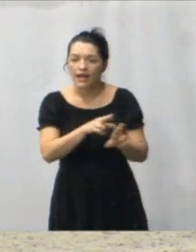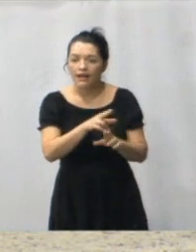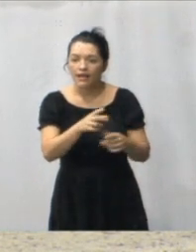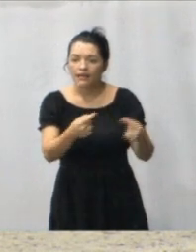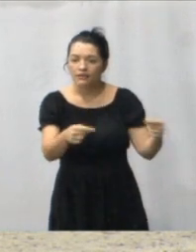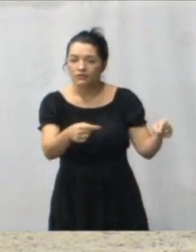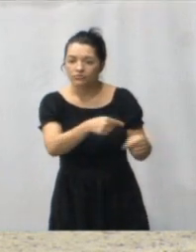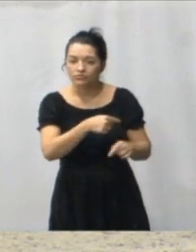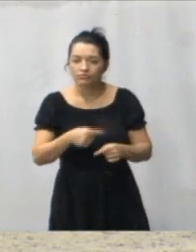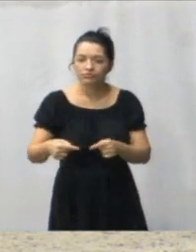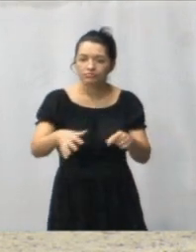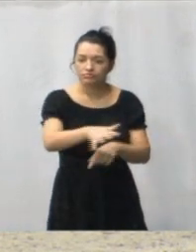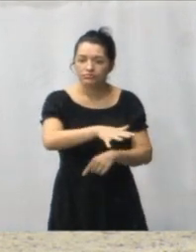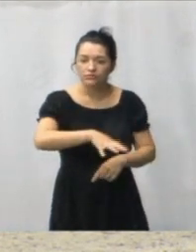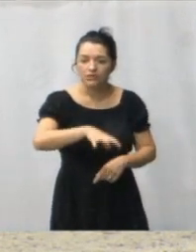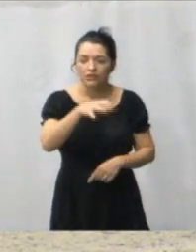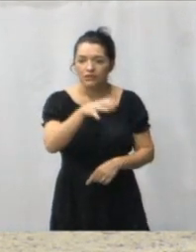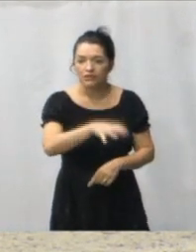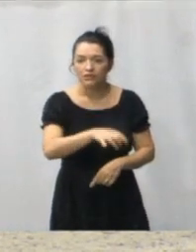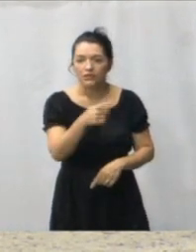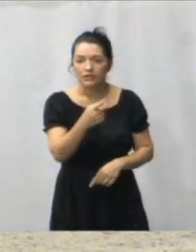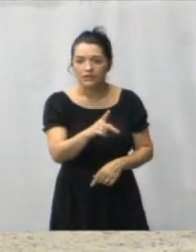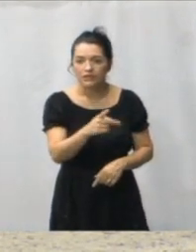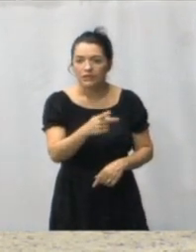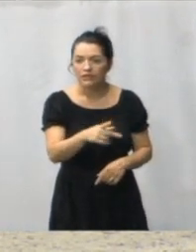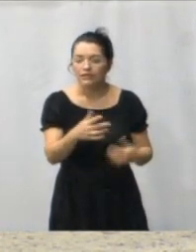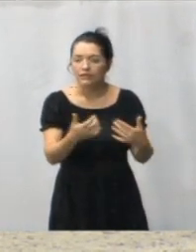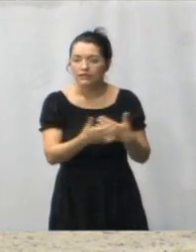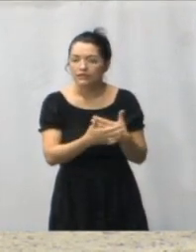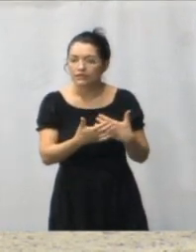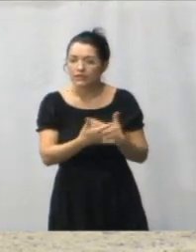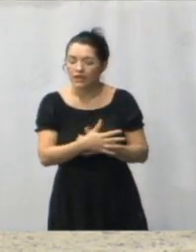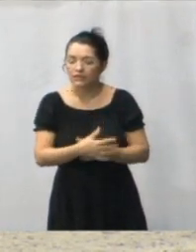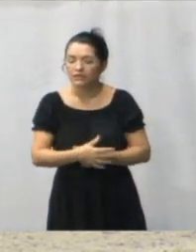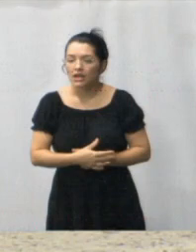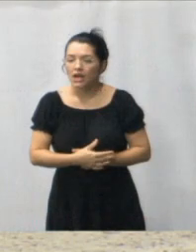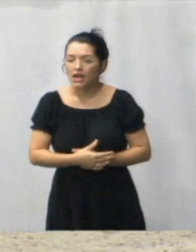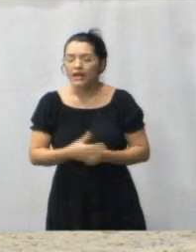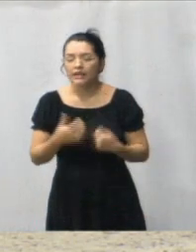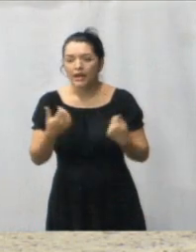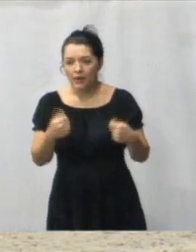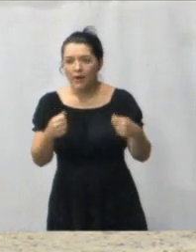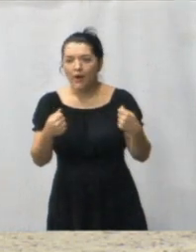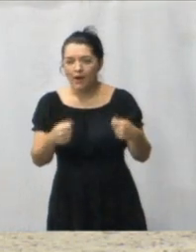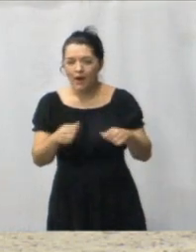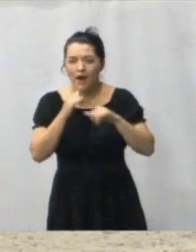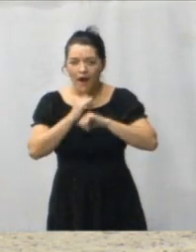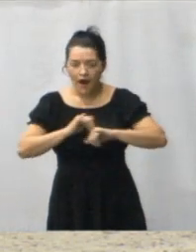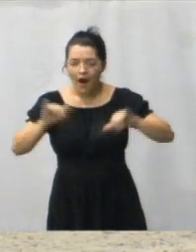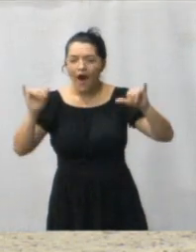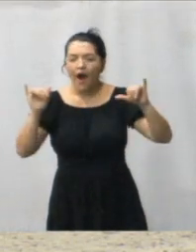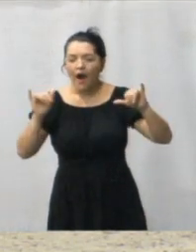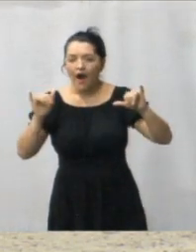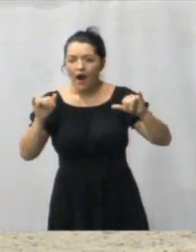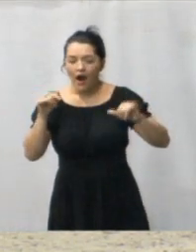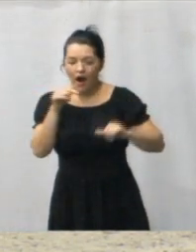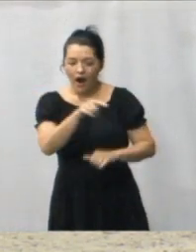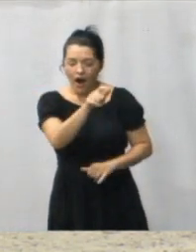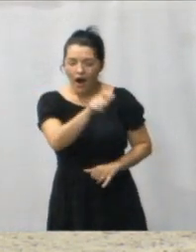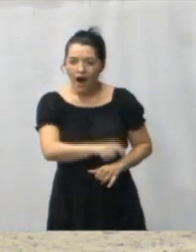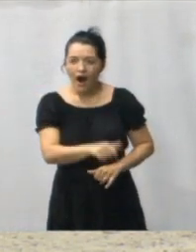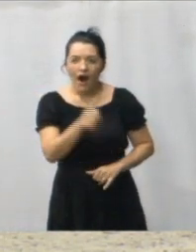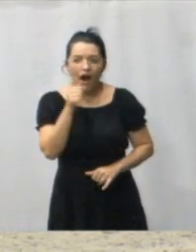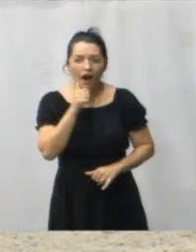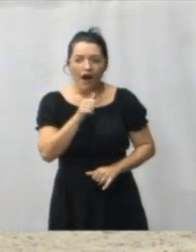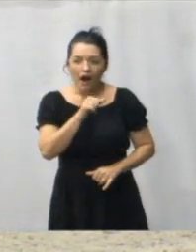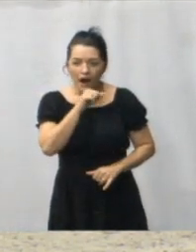da nossa cidade, posso dizer. Então, não posso deixar de fazer esse registro e pedir um minuto de silêncio para a dona Maria Aparecida, mãe do Vaguinho Cadeirante, todo mundo